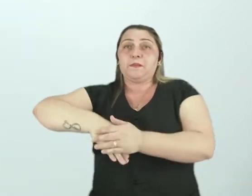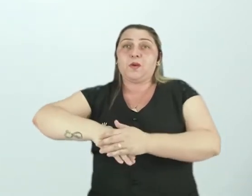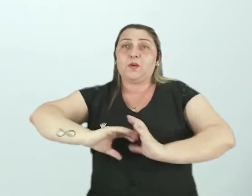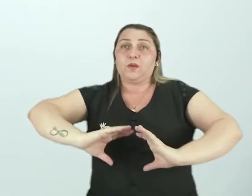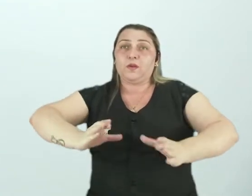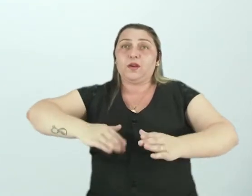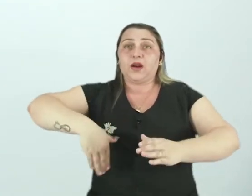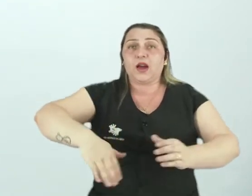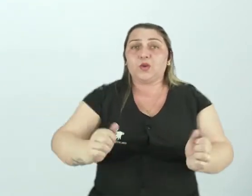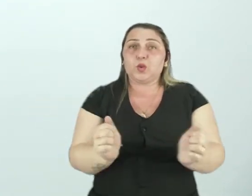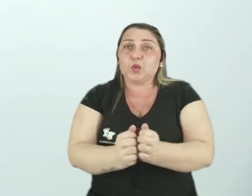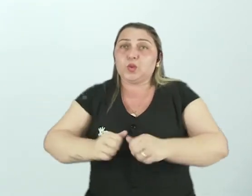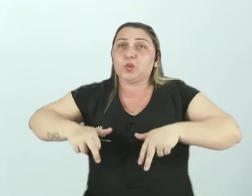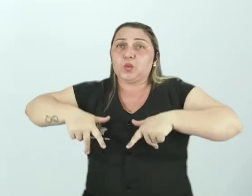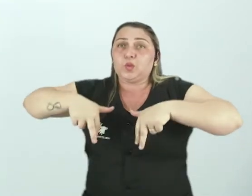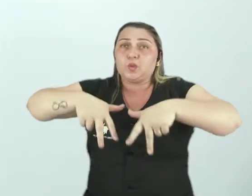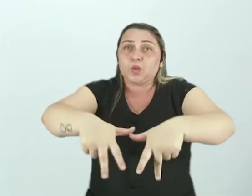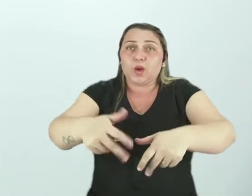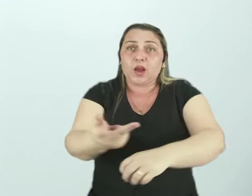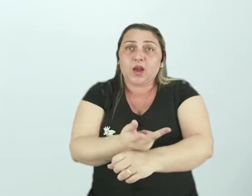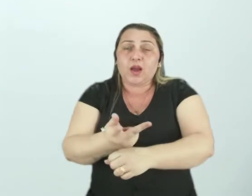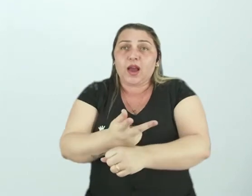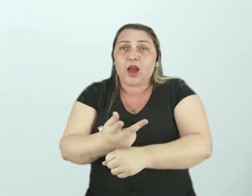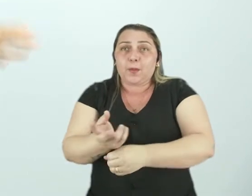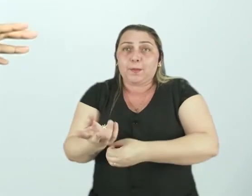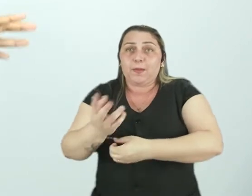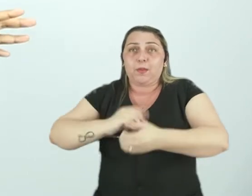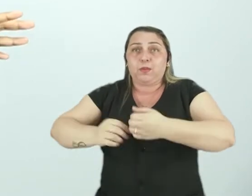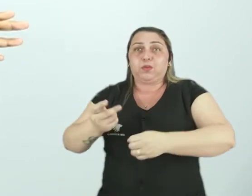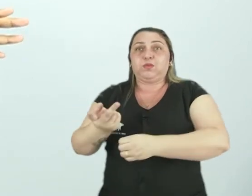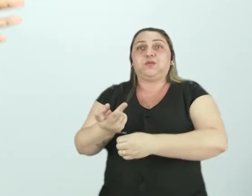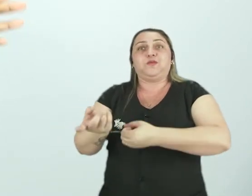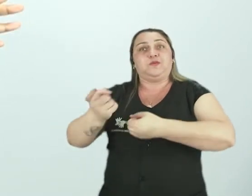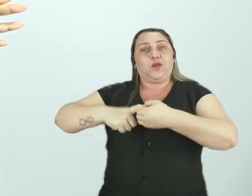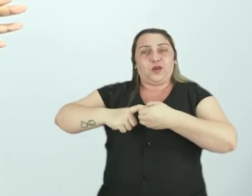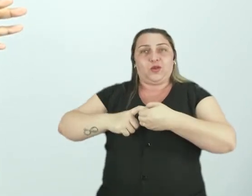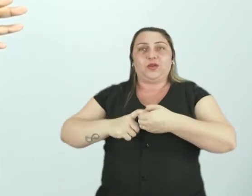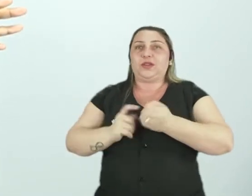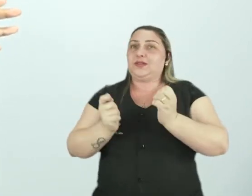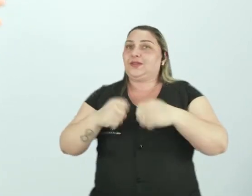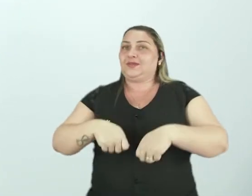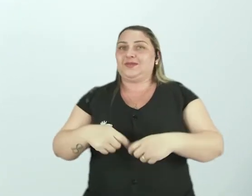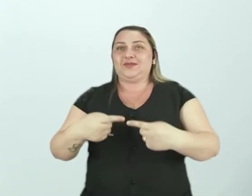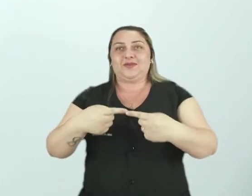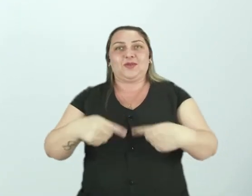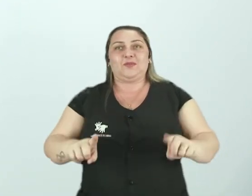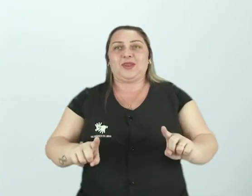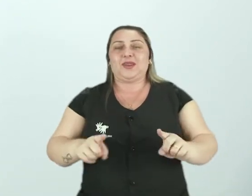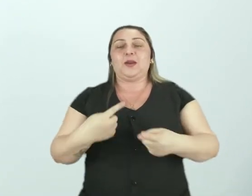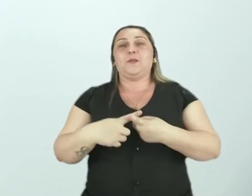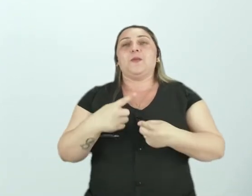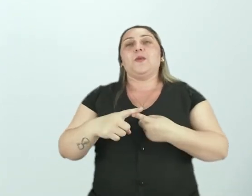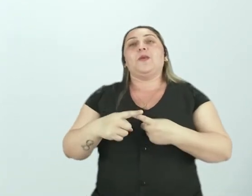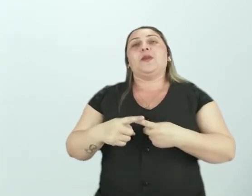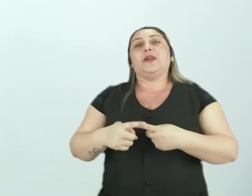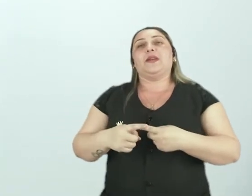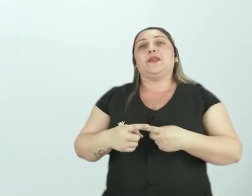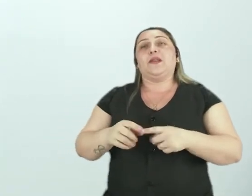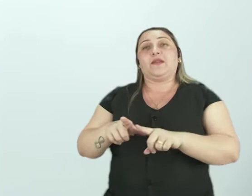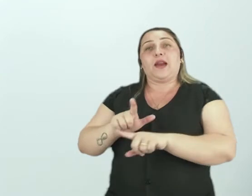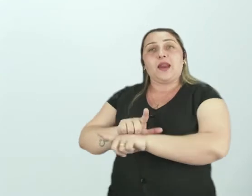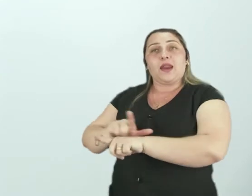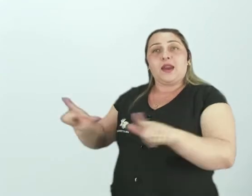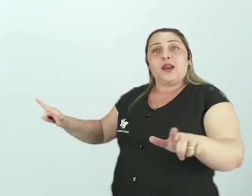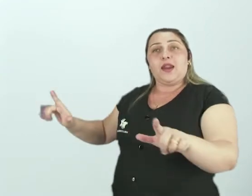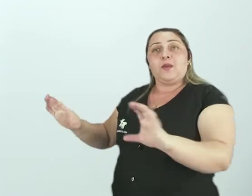menino junto com a bola. Quando ela vai para trás, vai um monte de menino para trás e que não dá certo, porque o campo vai ficar livre